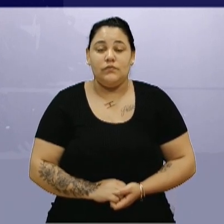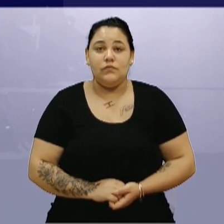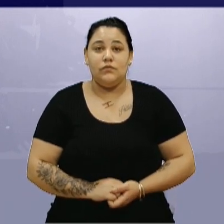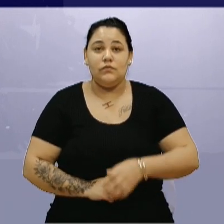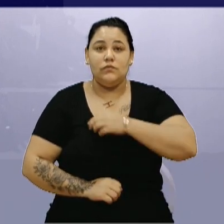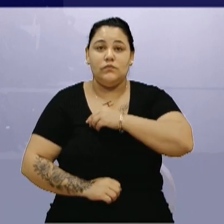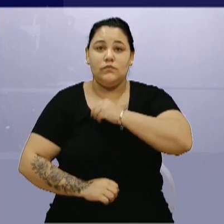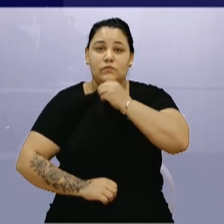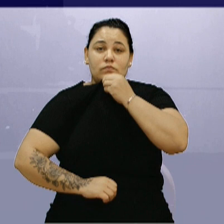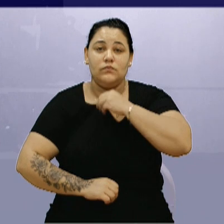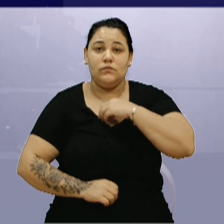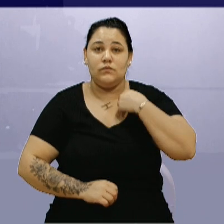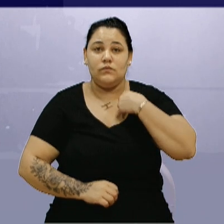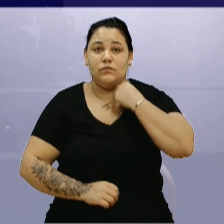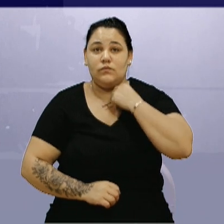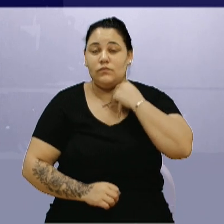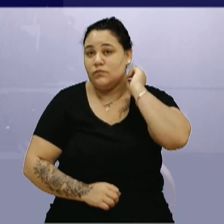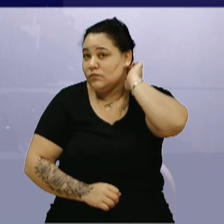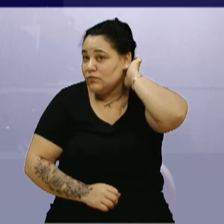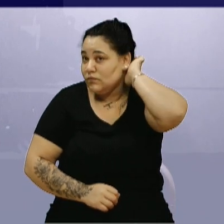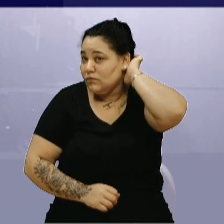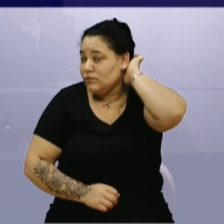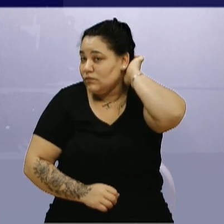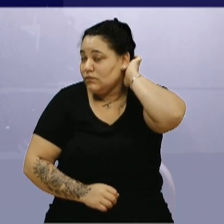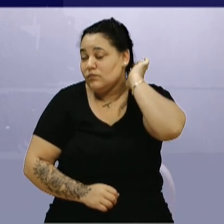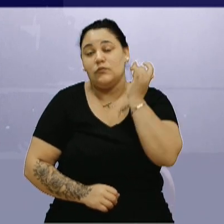E o resumo dos limites, né? Despesa com pessoal,